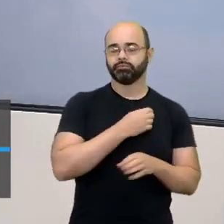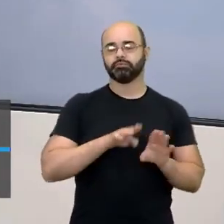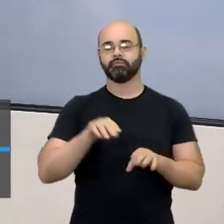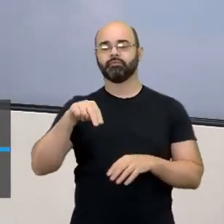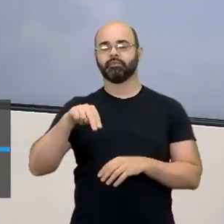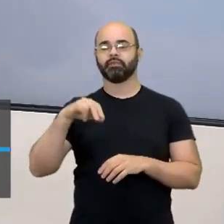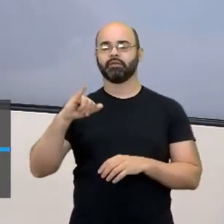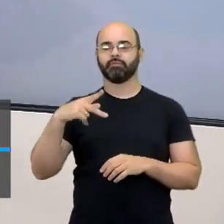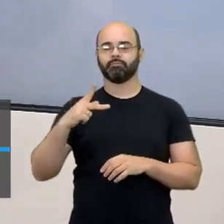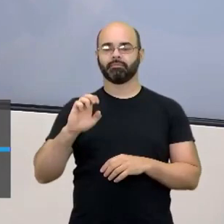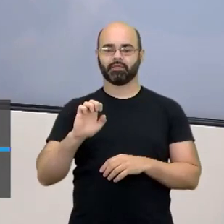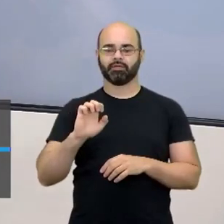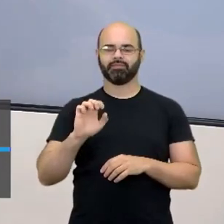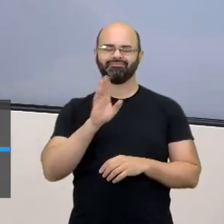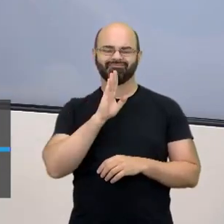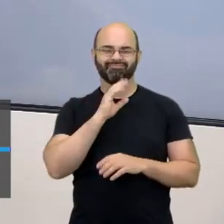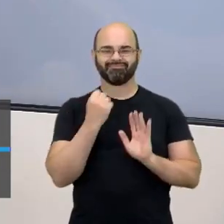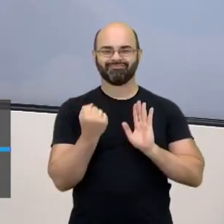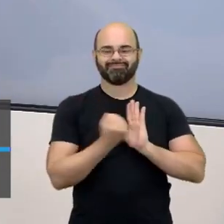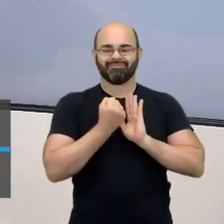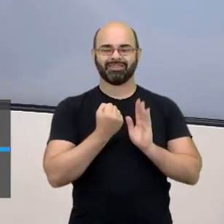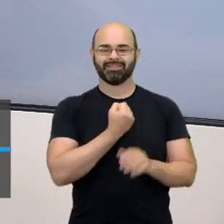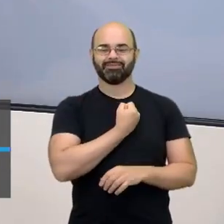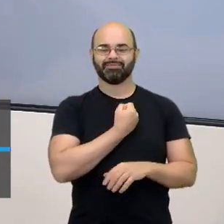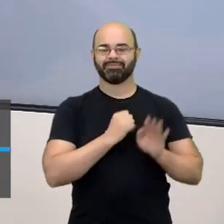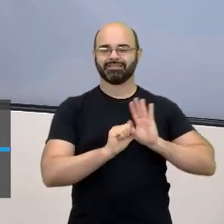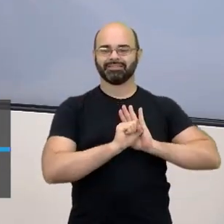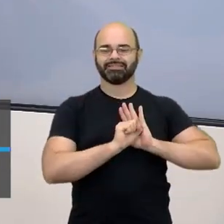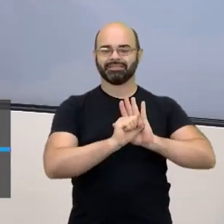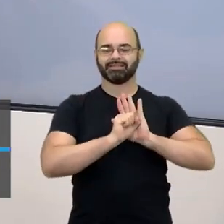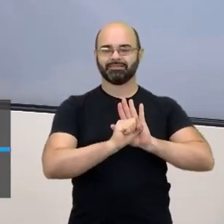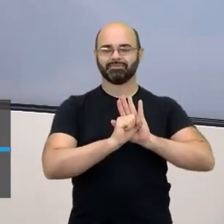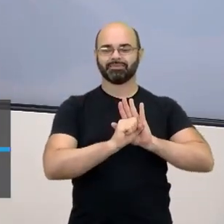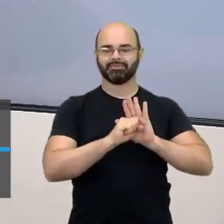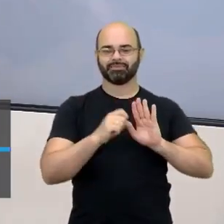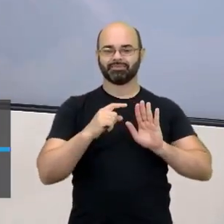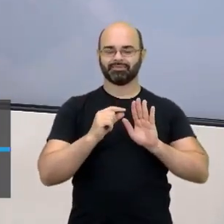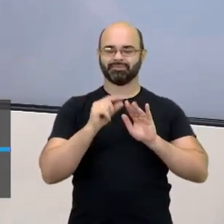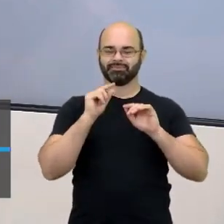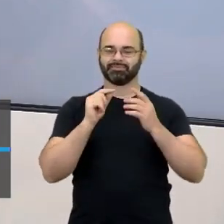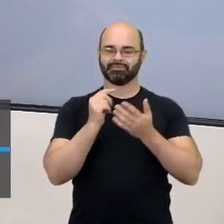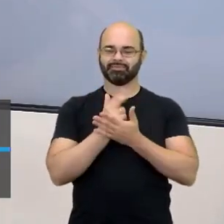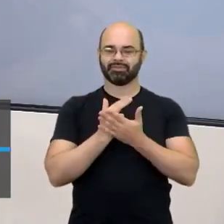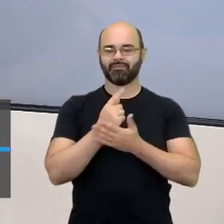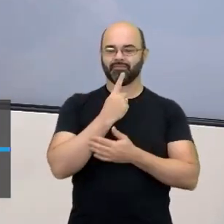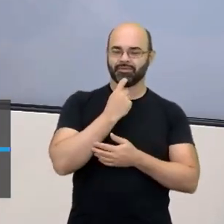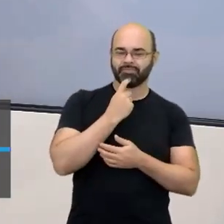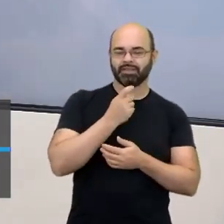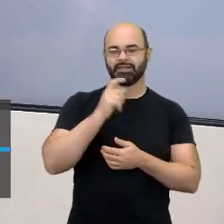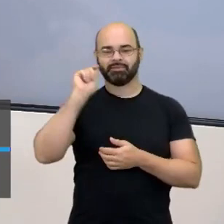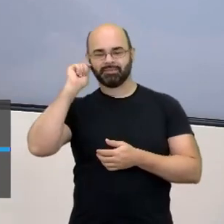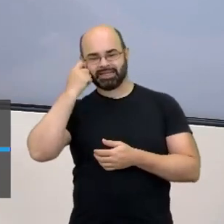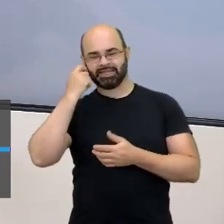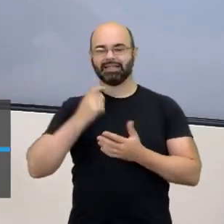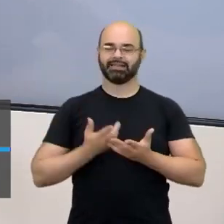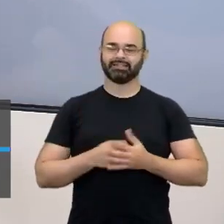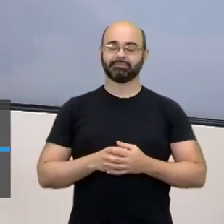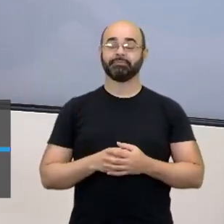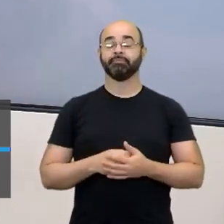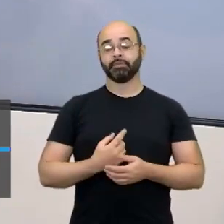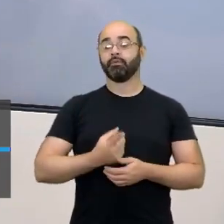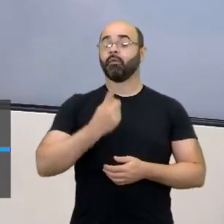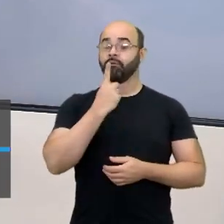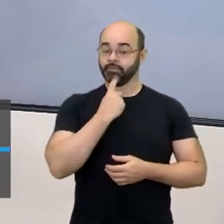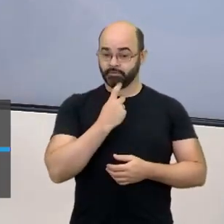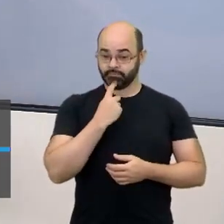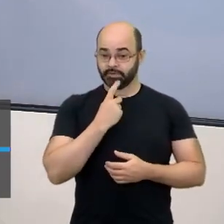Naipe são os símbolos, né, que nós temos aí para representar cada carta aí, tá certo? Ok. E aí, carta vermelha são metade.